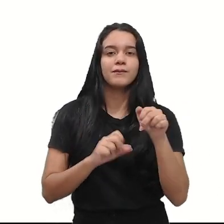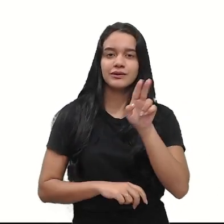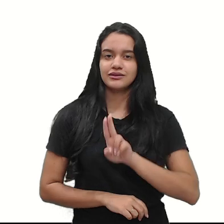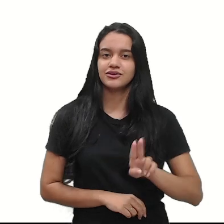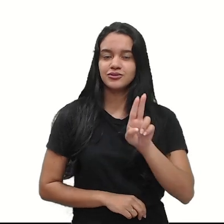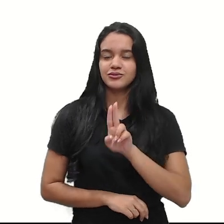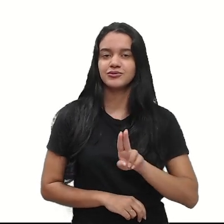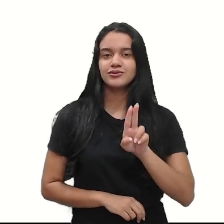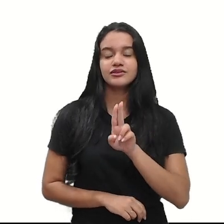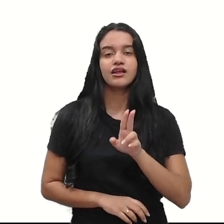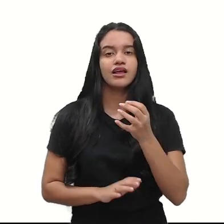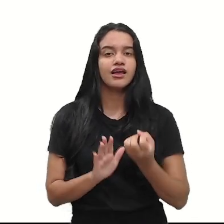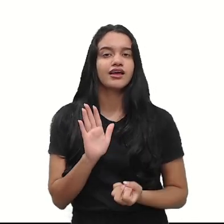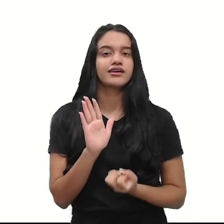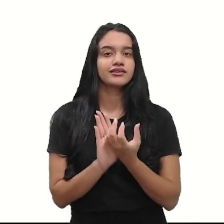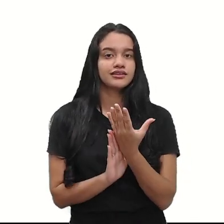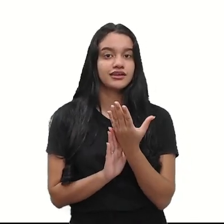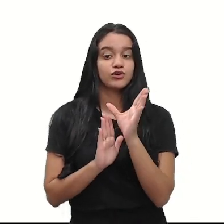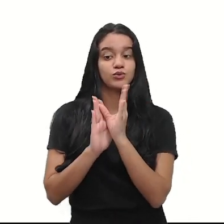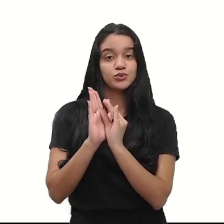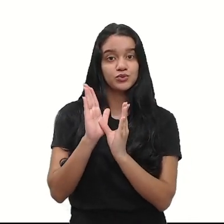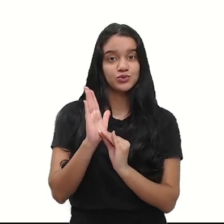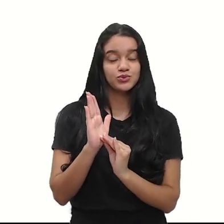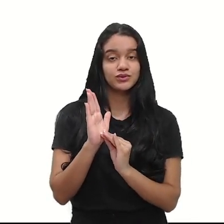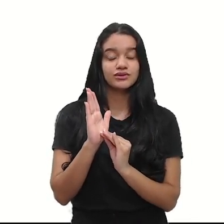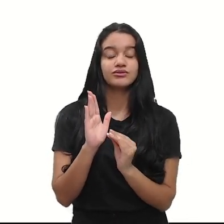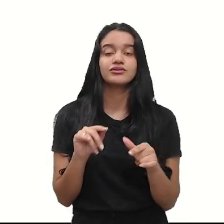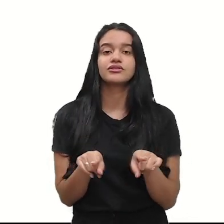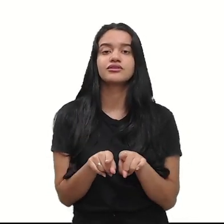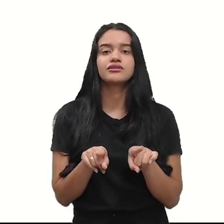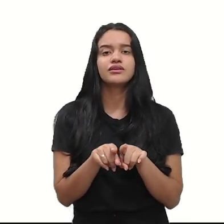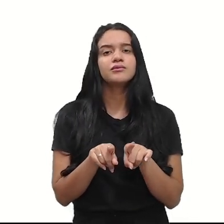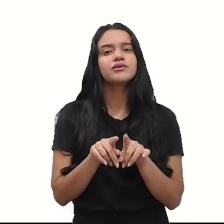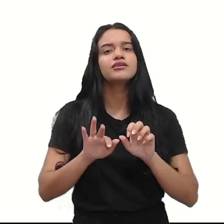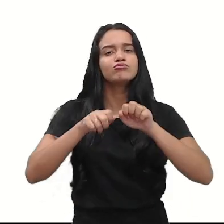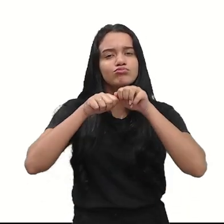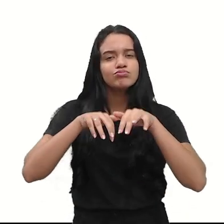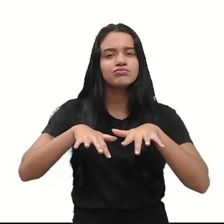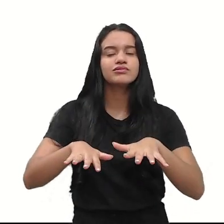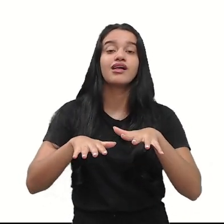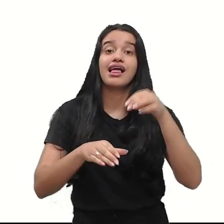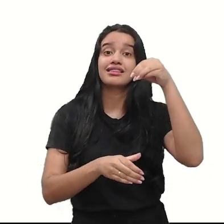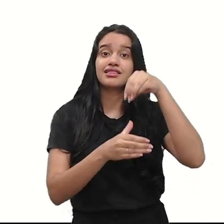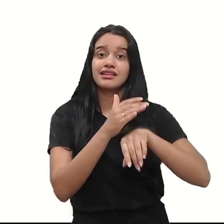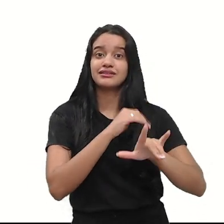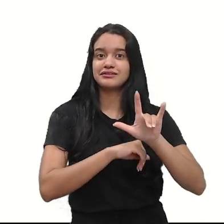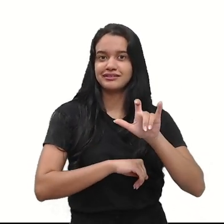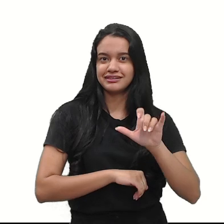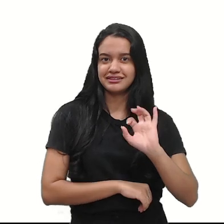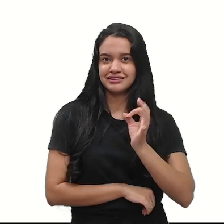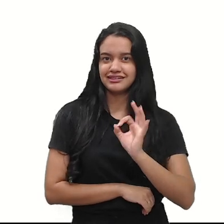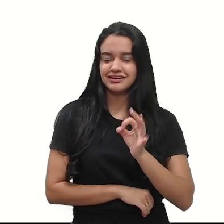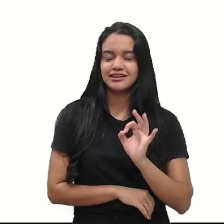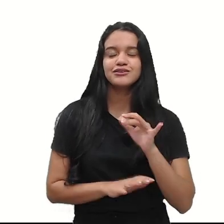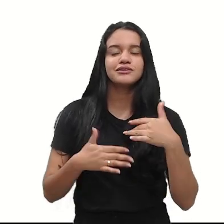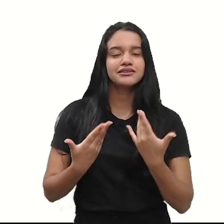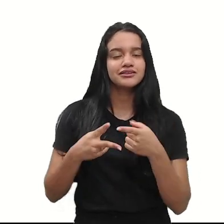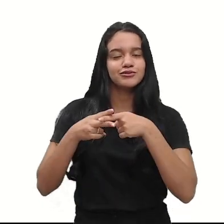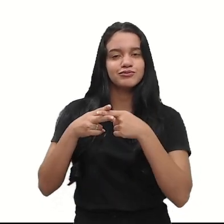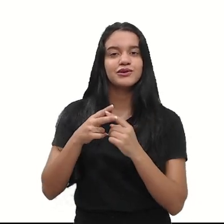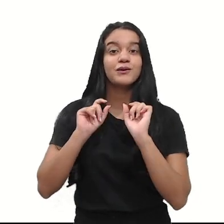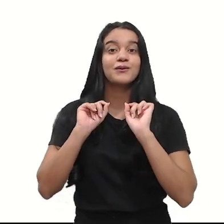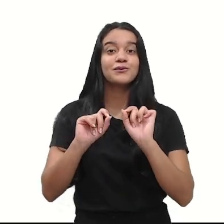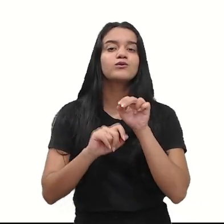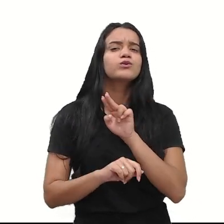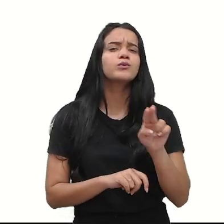utilizar para criar esses conteúdos e distribuir dentro do Instagram, certo? Essa ferramenta é o